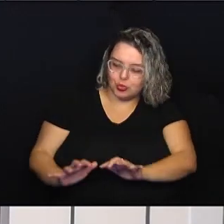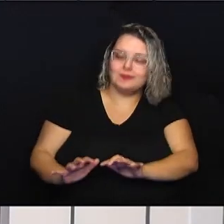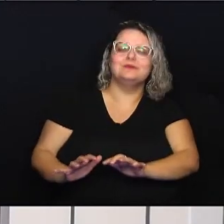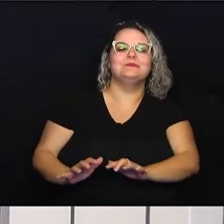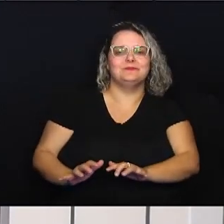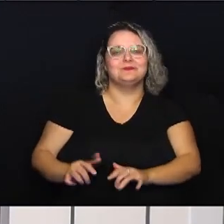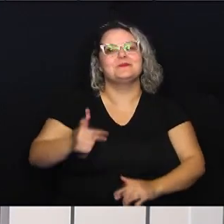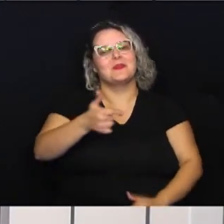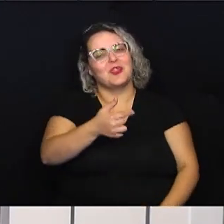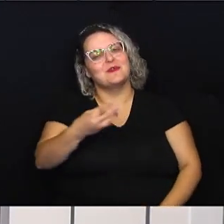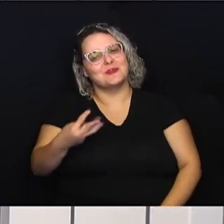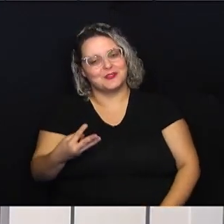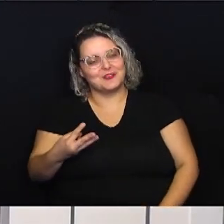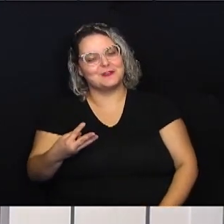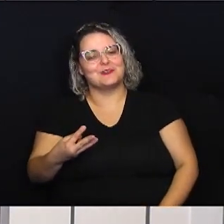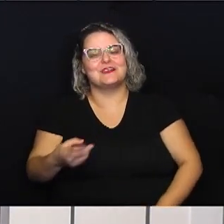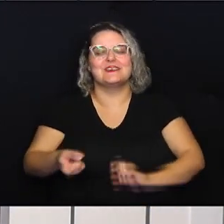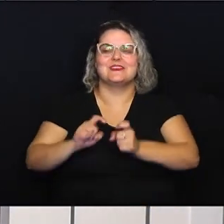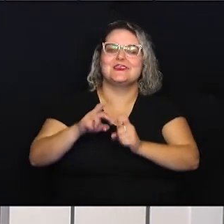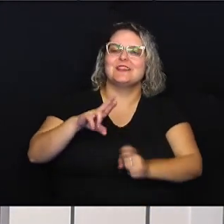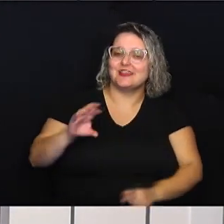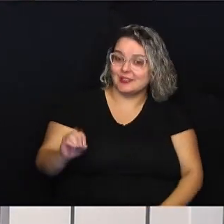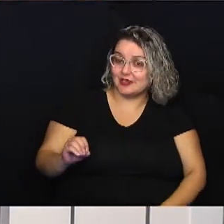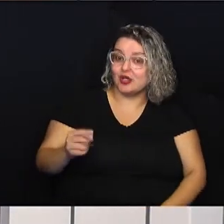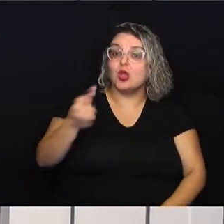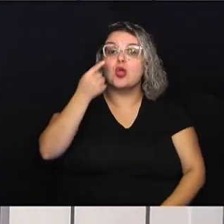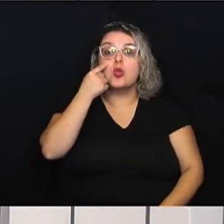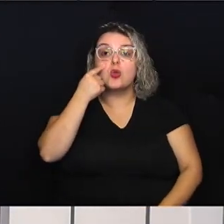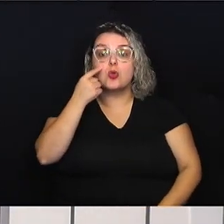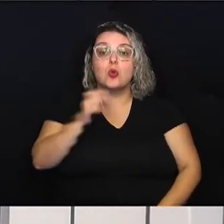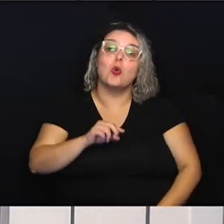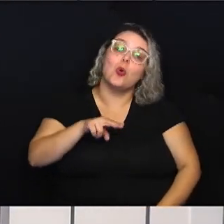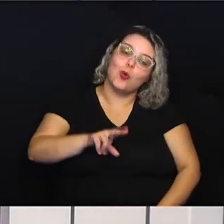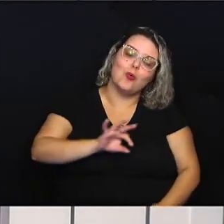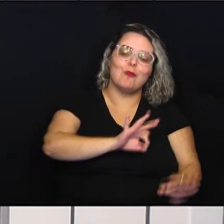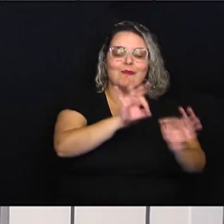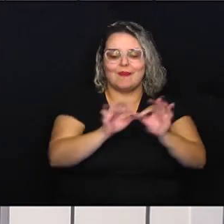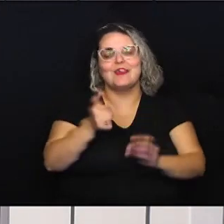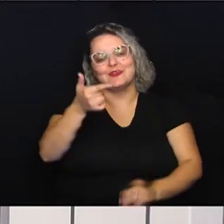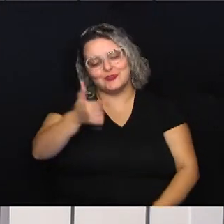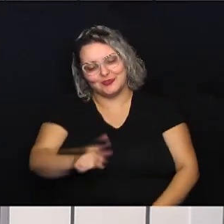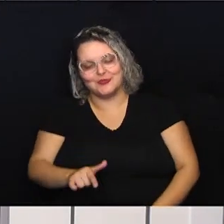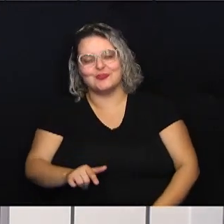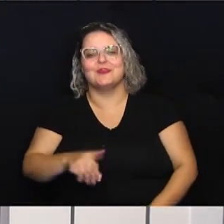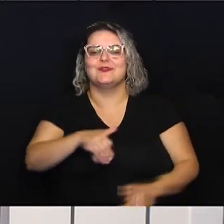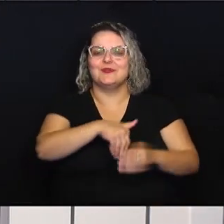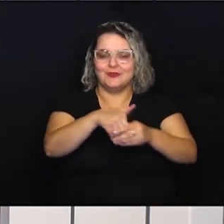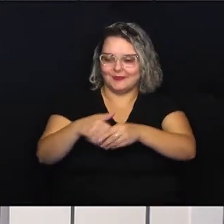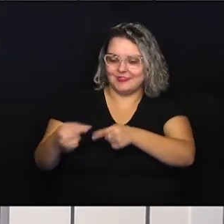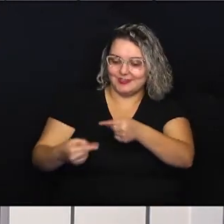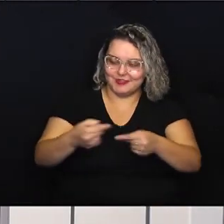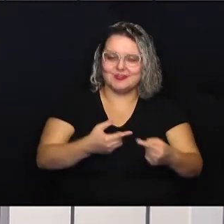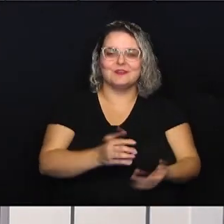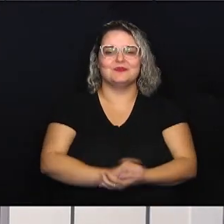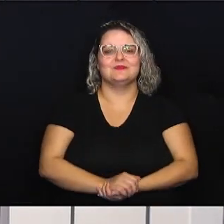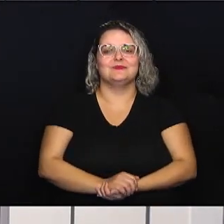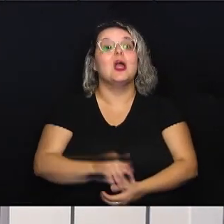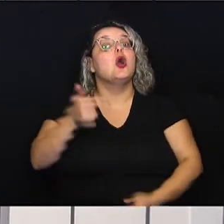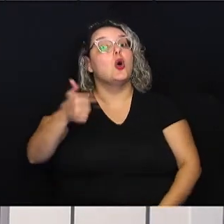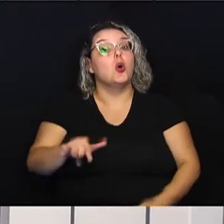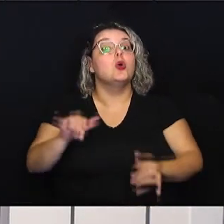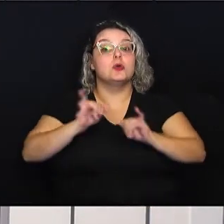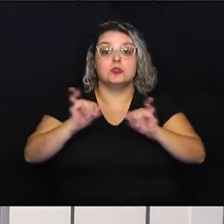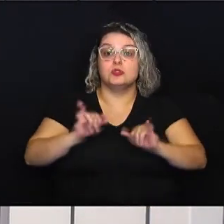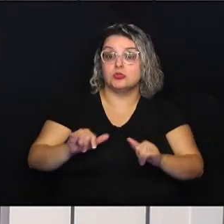23ª reunião ordinária e pode acompanhar ou rever as discussões e votações. A gente segue aqui com as notícias